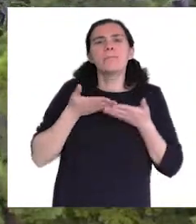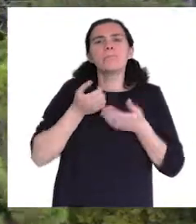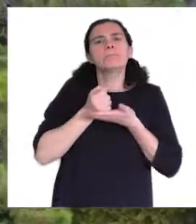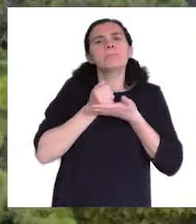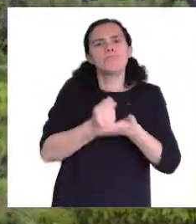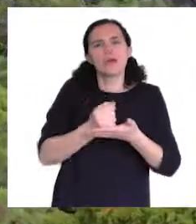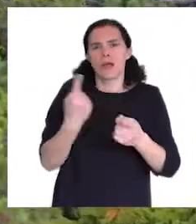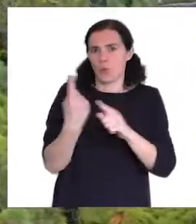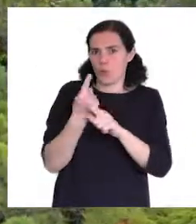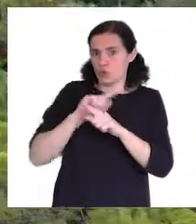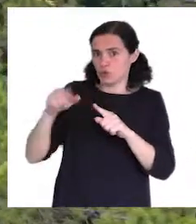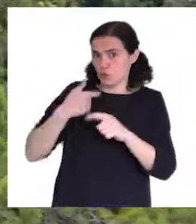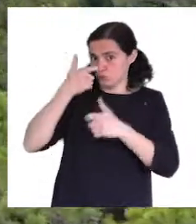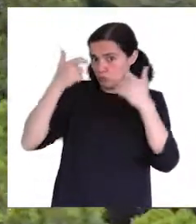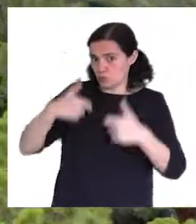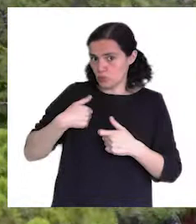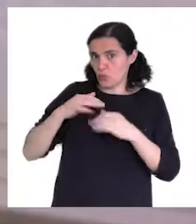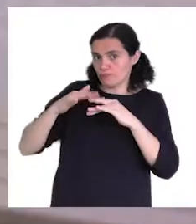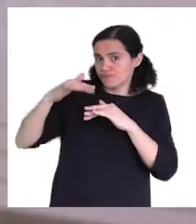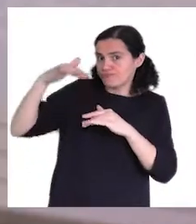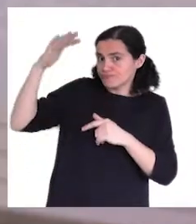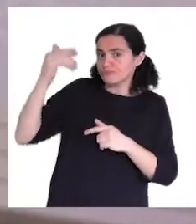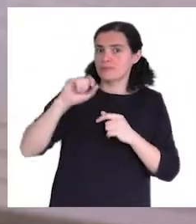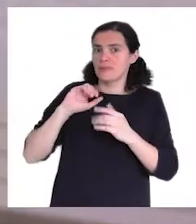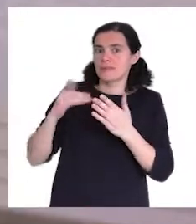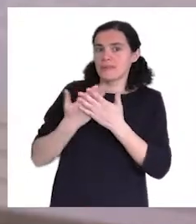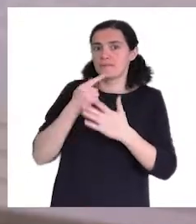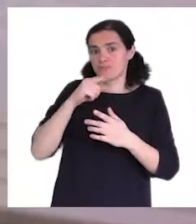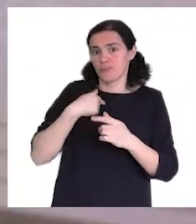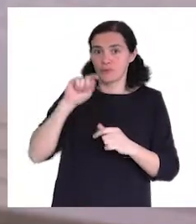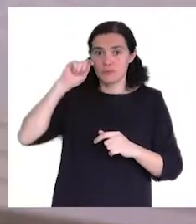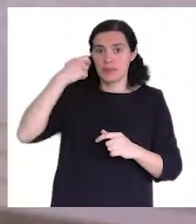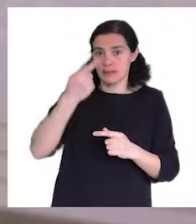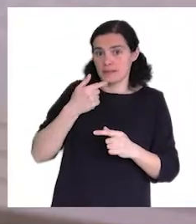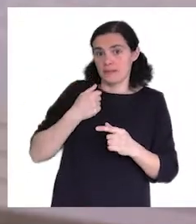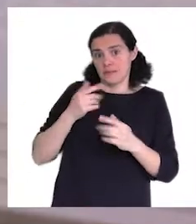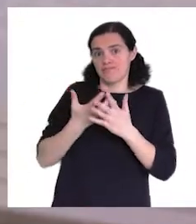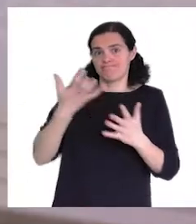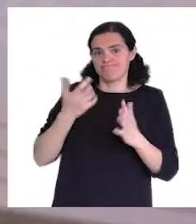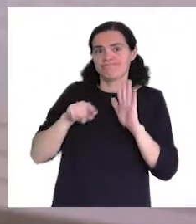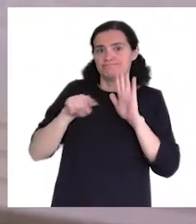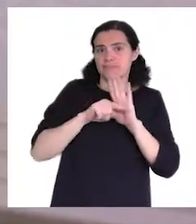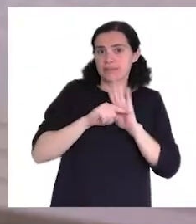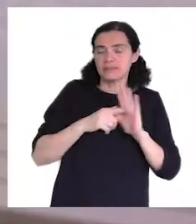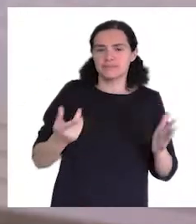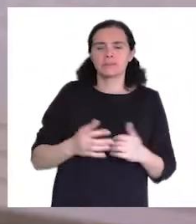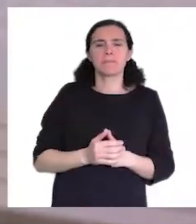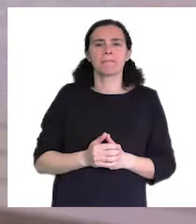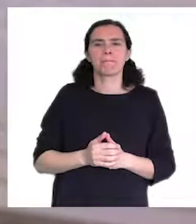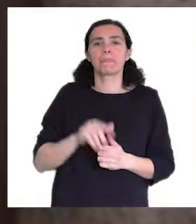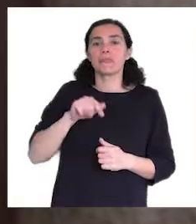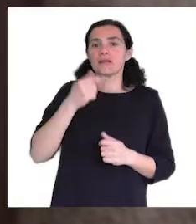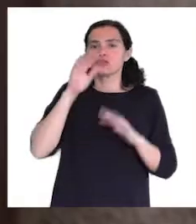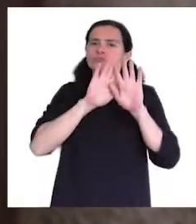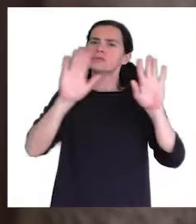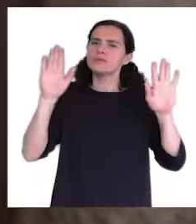nós, enquanto humanos, libertamos para a atmosfera e contribuímos com a nossa pegada para impactos negativos. E, portanto, esta